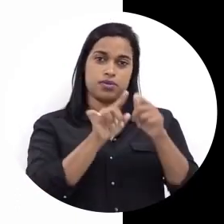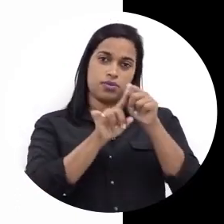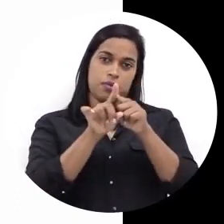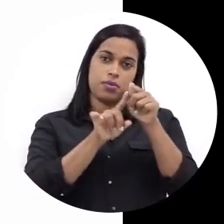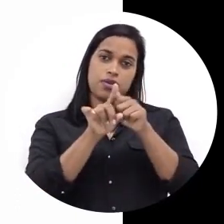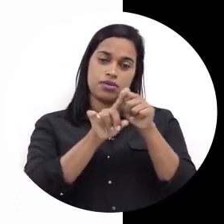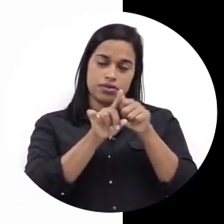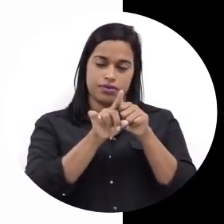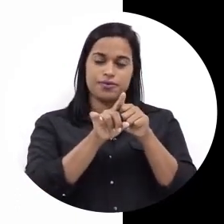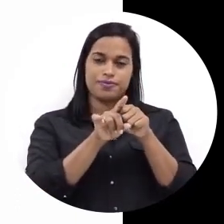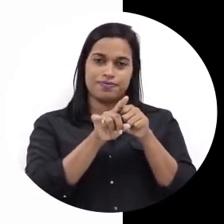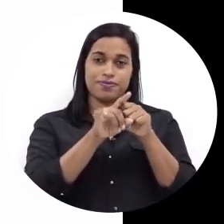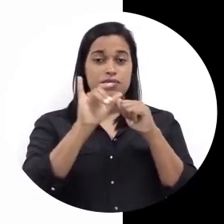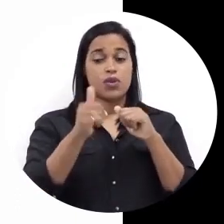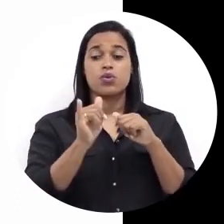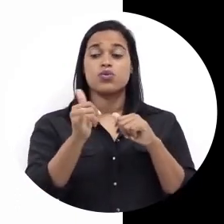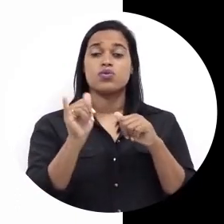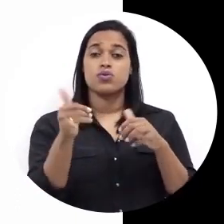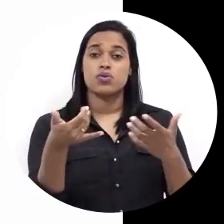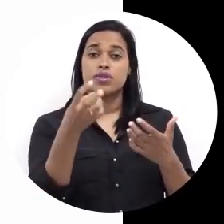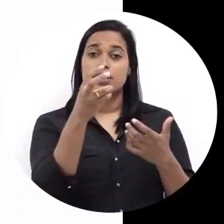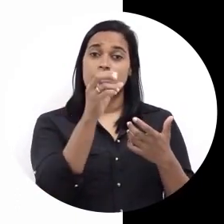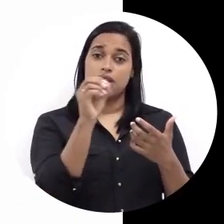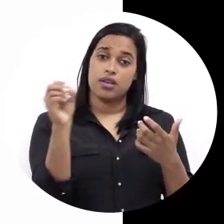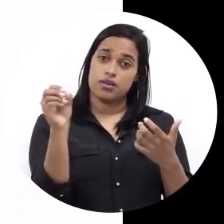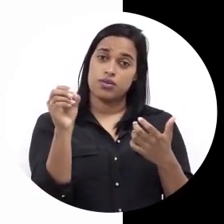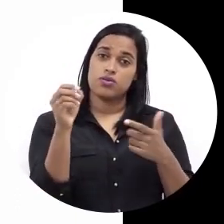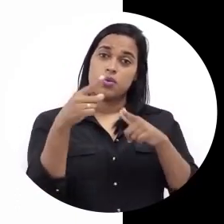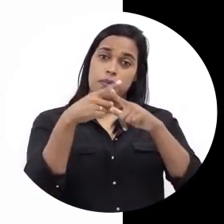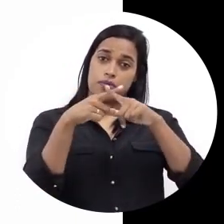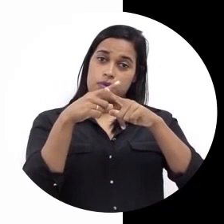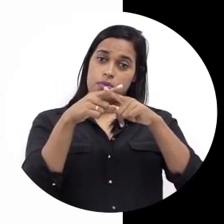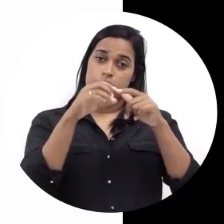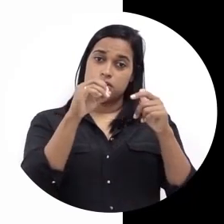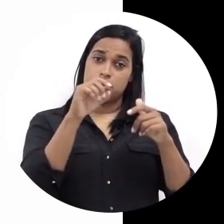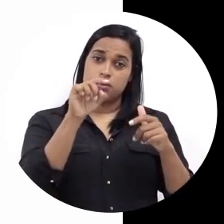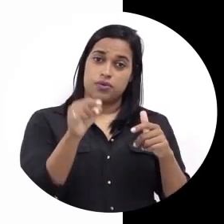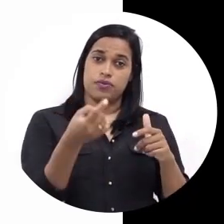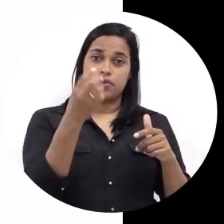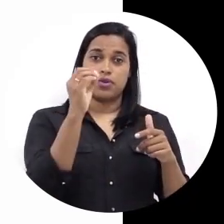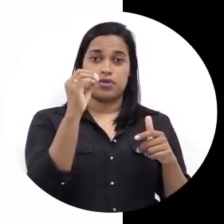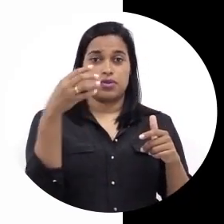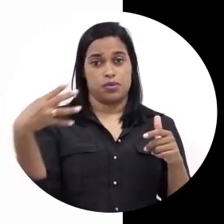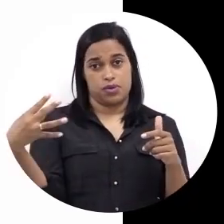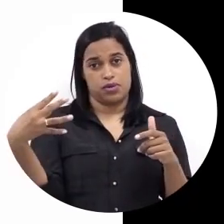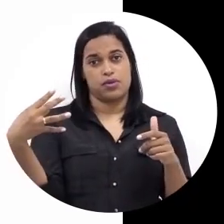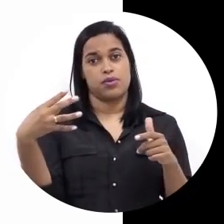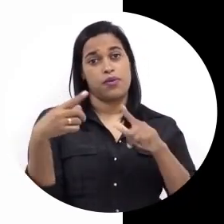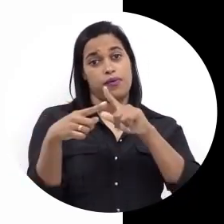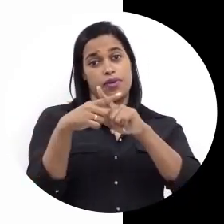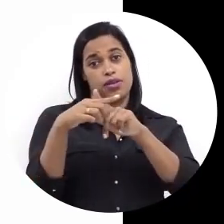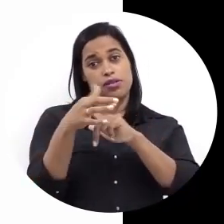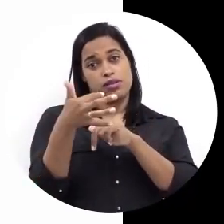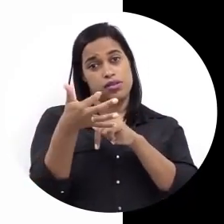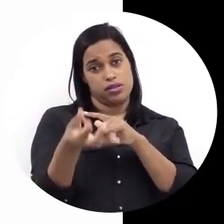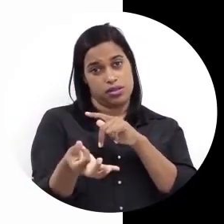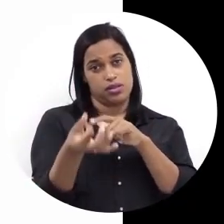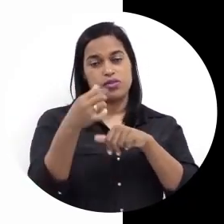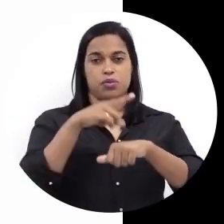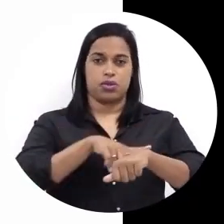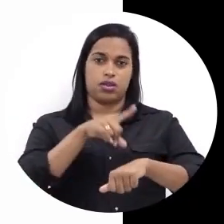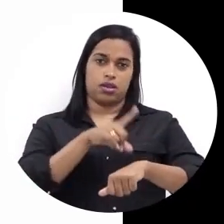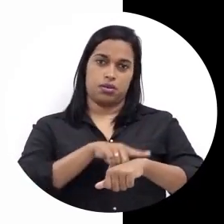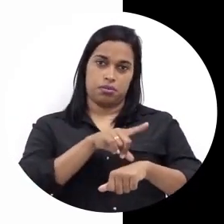mês. O juro será então 500, que multiplica 0,04, vezes 16, que é o